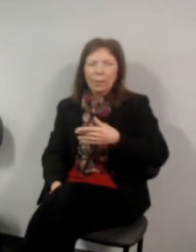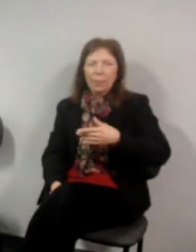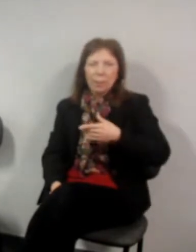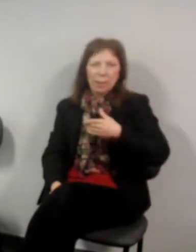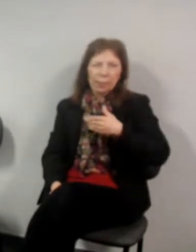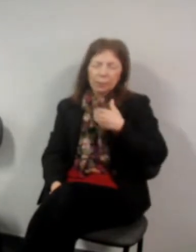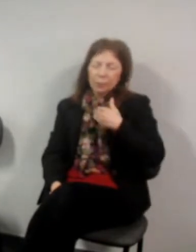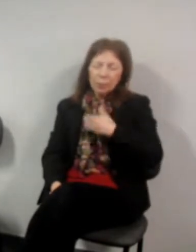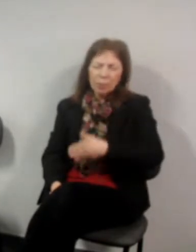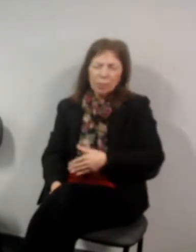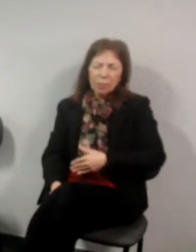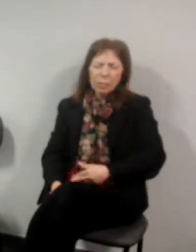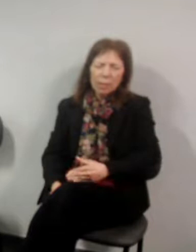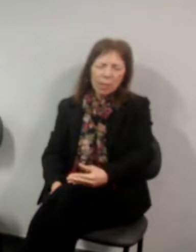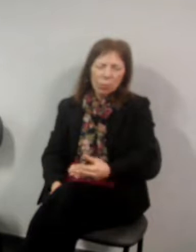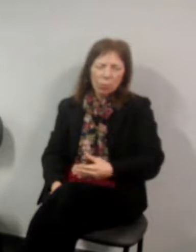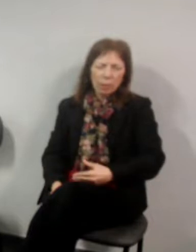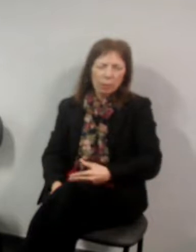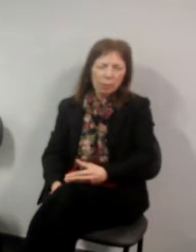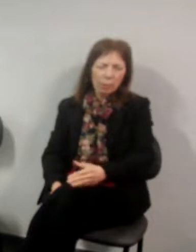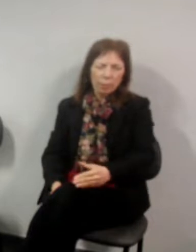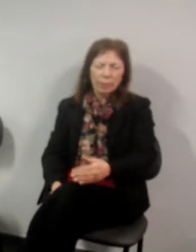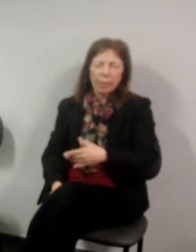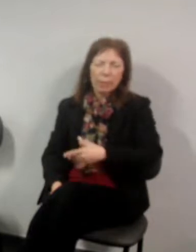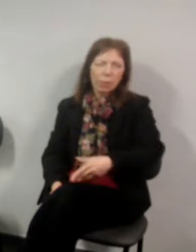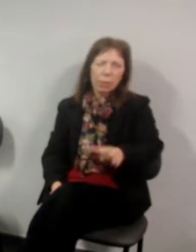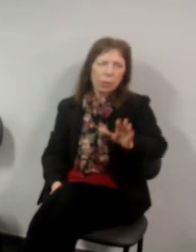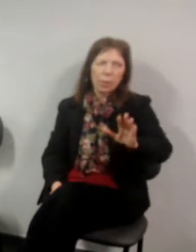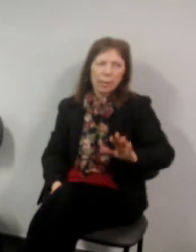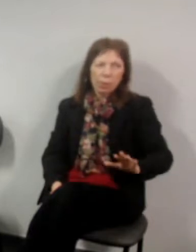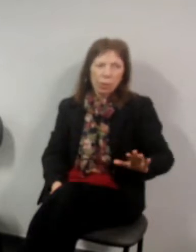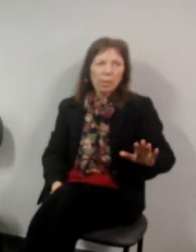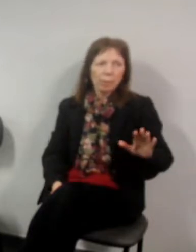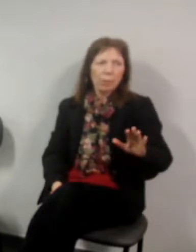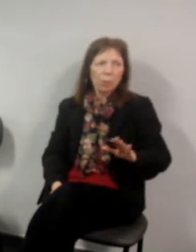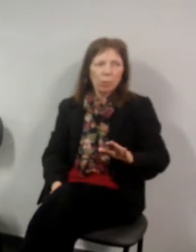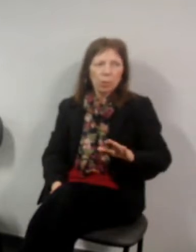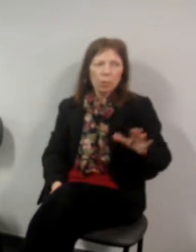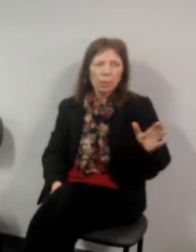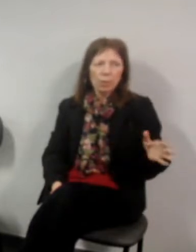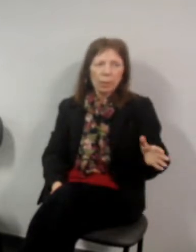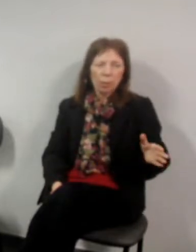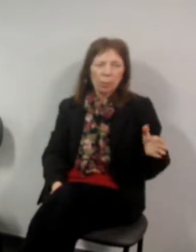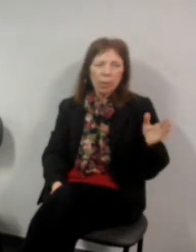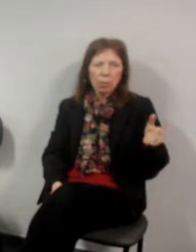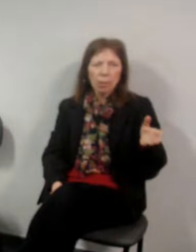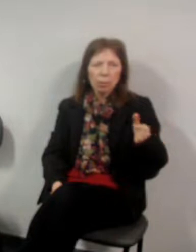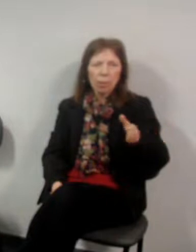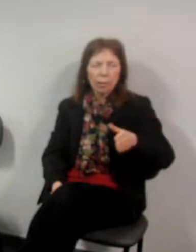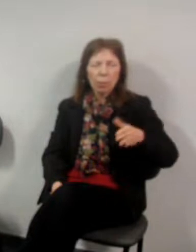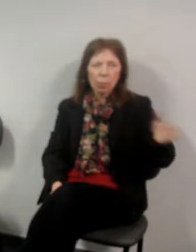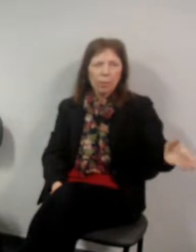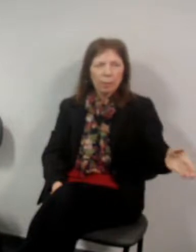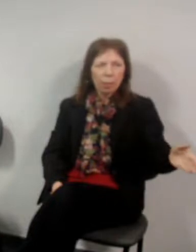né? Se dá remédio tem que dar, por exemplo, geralmente 10 dias, né? O antibiótico já precisa amanhã. Primeiro sinal